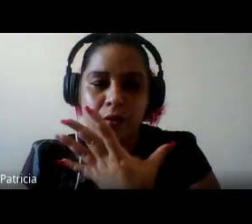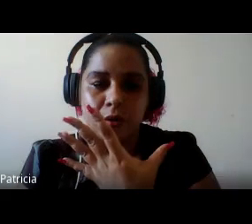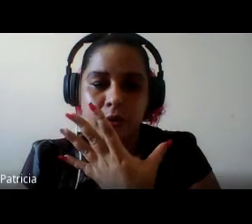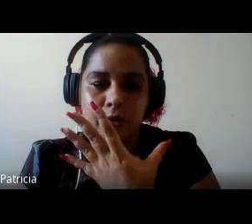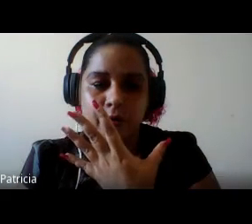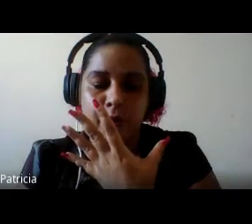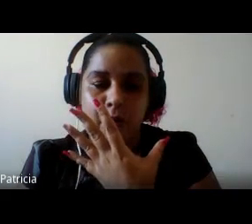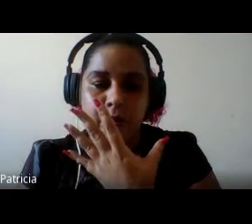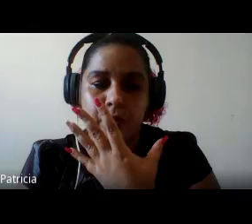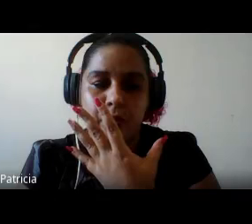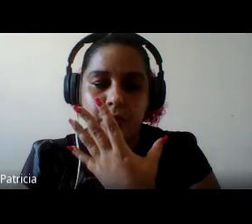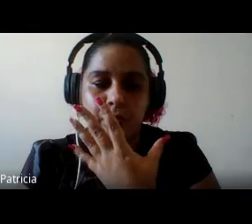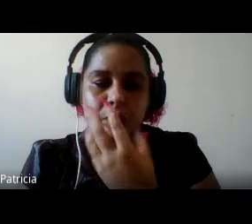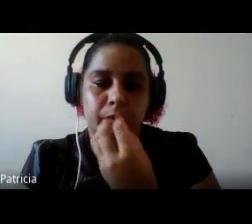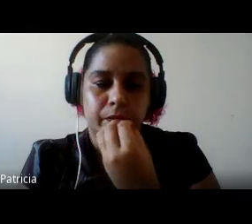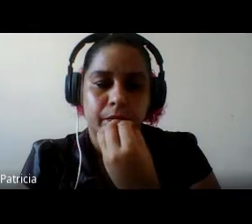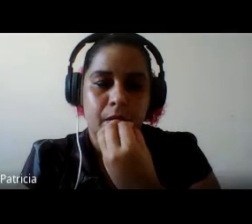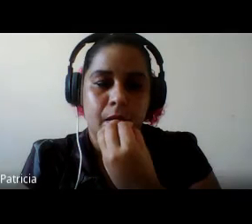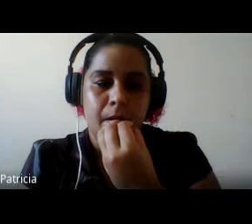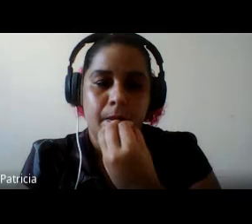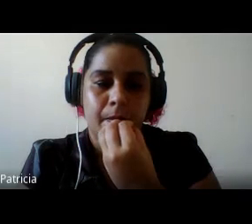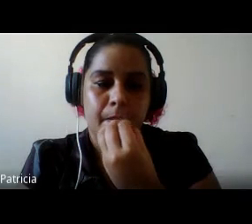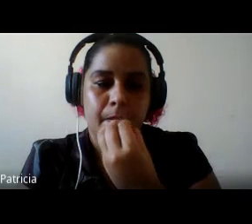dedos. Bom.